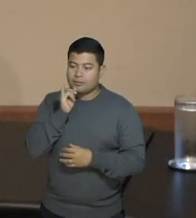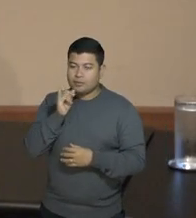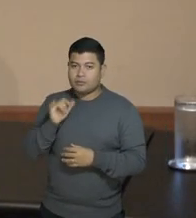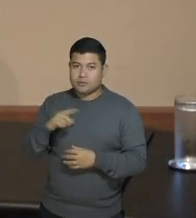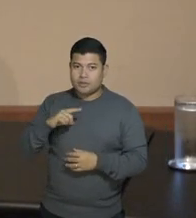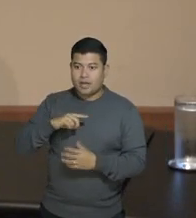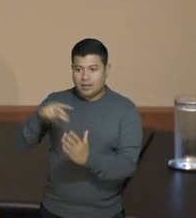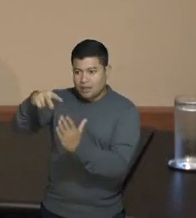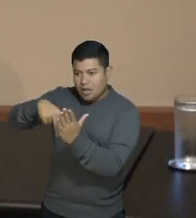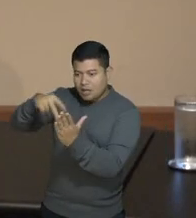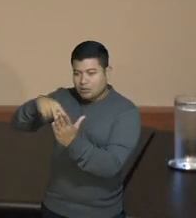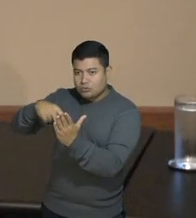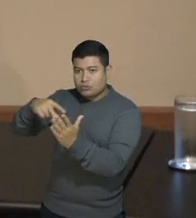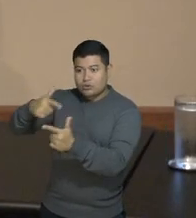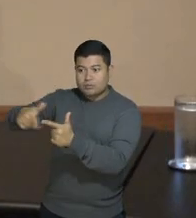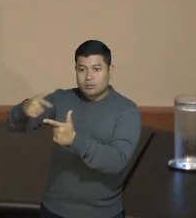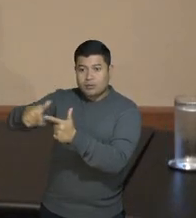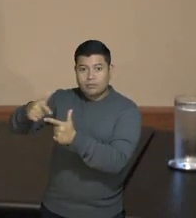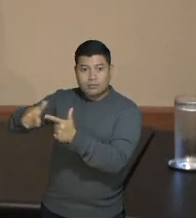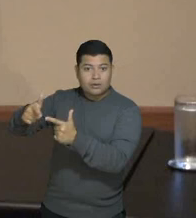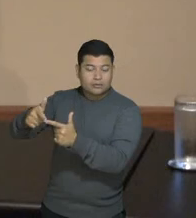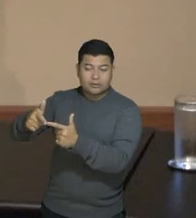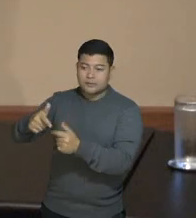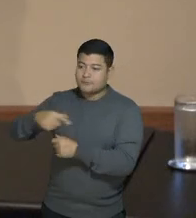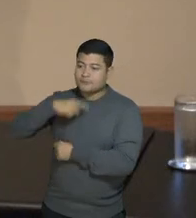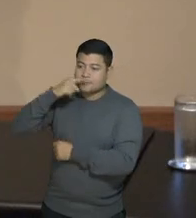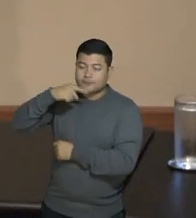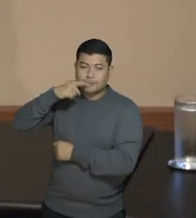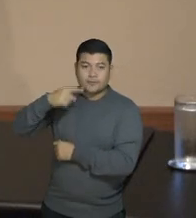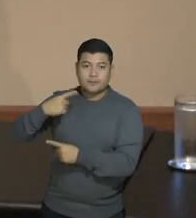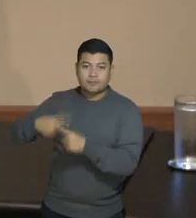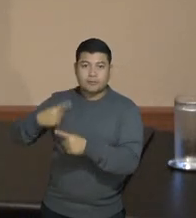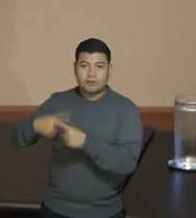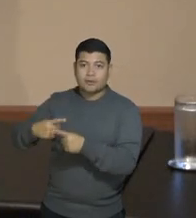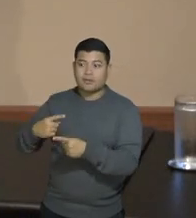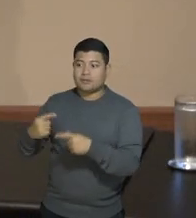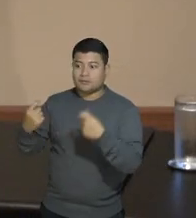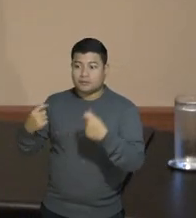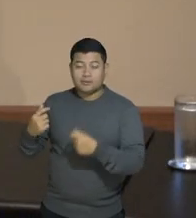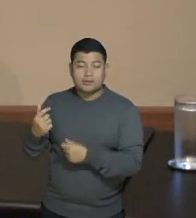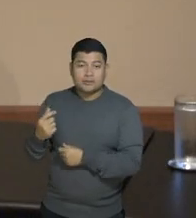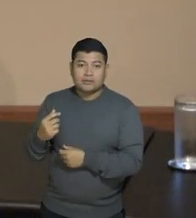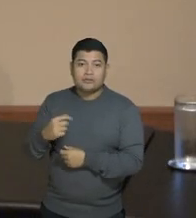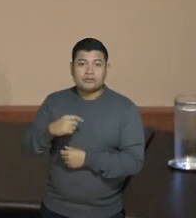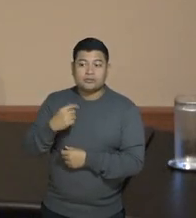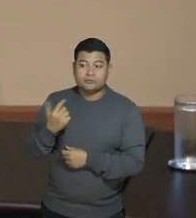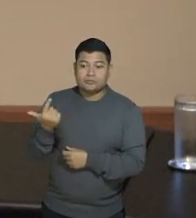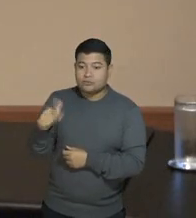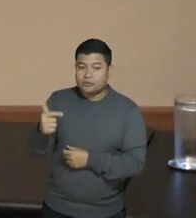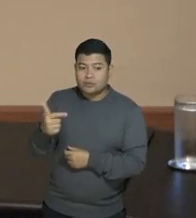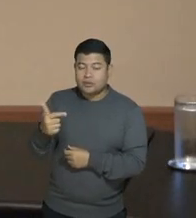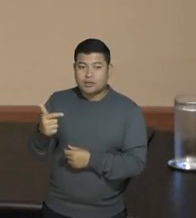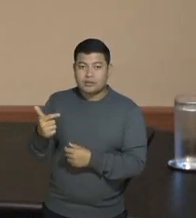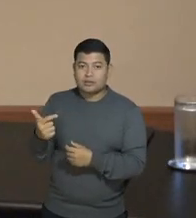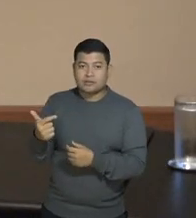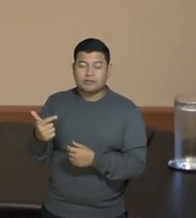problema matemático, ele não consegue. Porque é fechamento, é interpretação. Não dá conta.